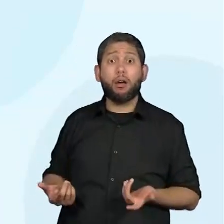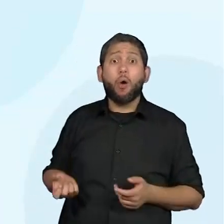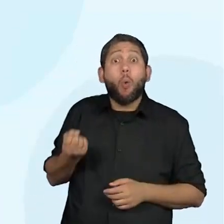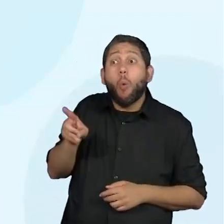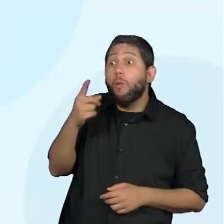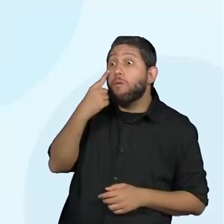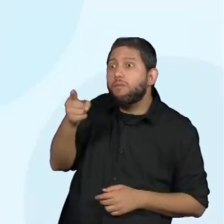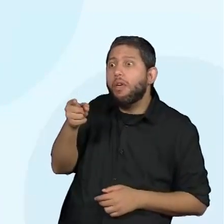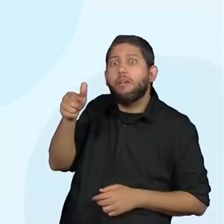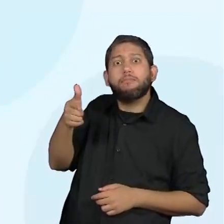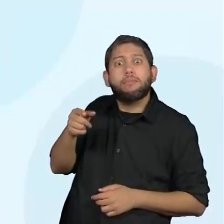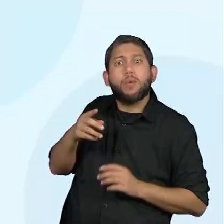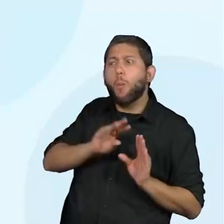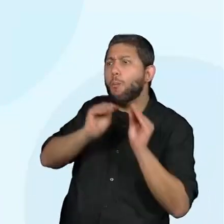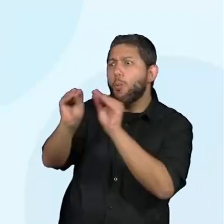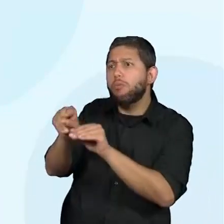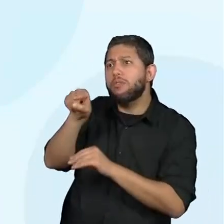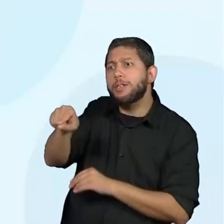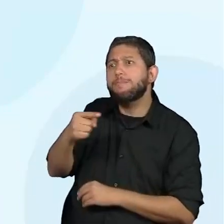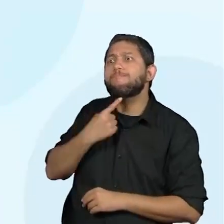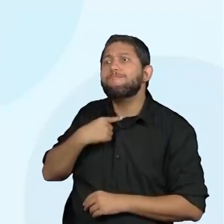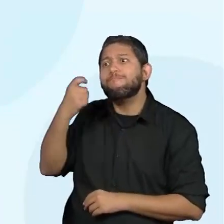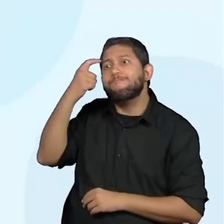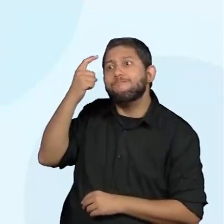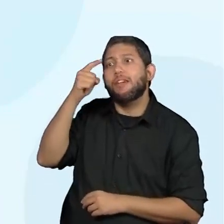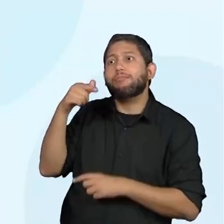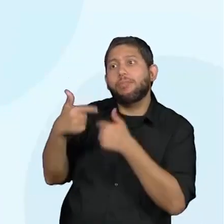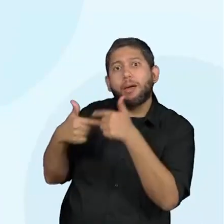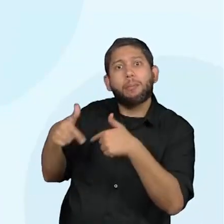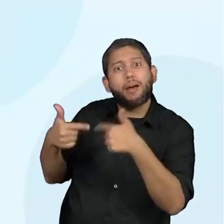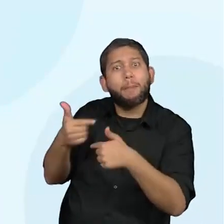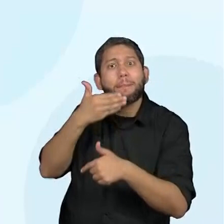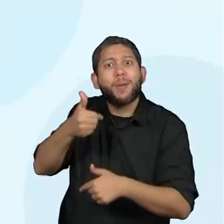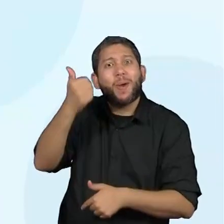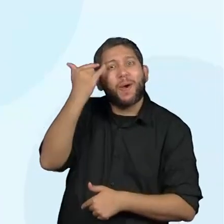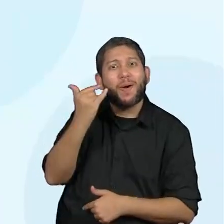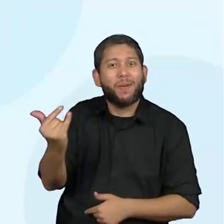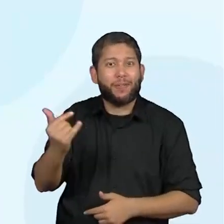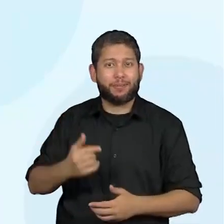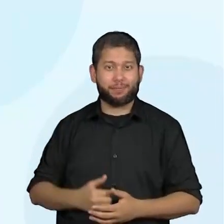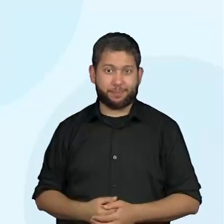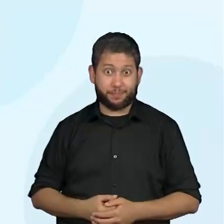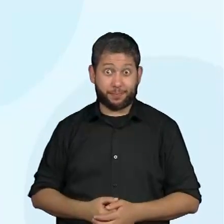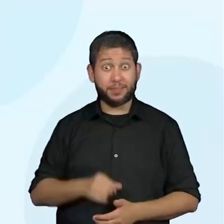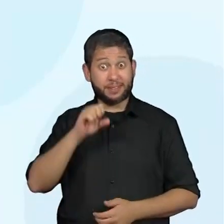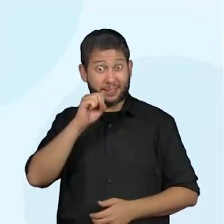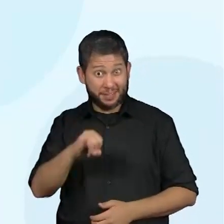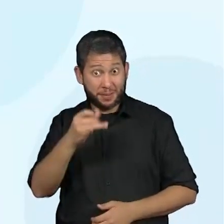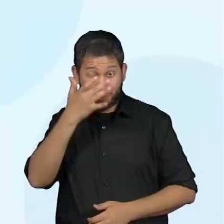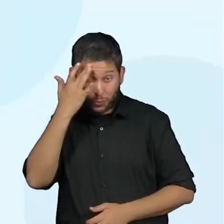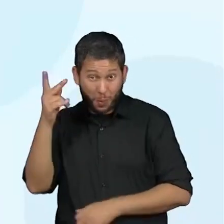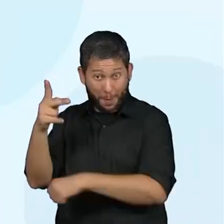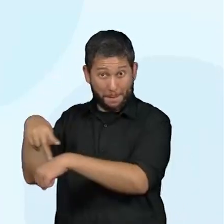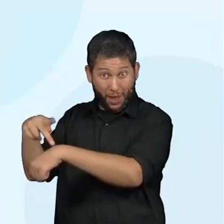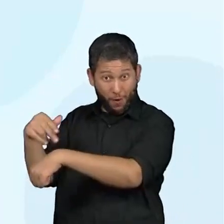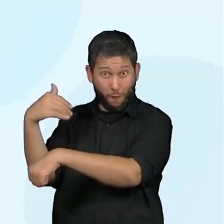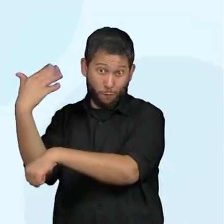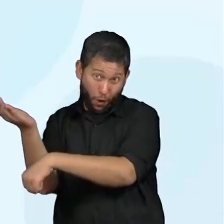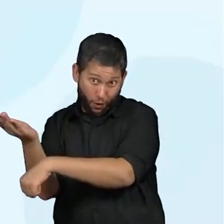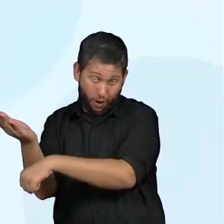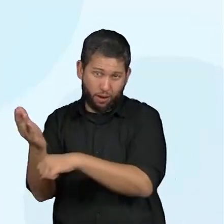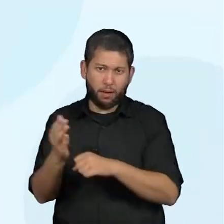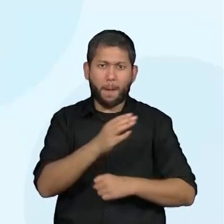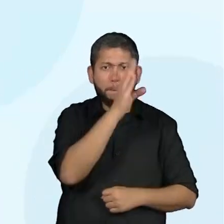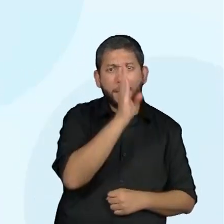as contribuição, né, dos nossos conhecimentos, dos nossos costumes. Sim, então os povos,